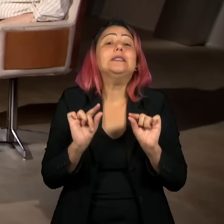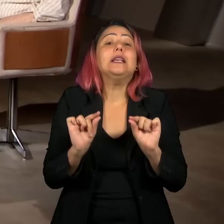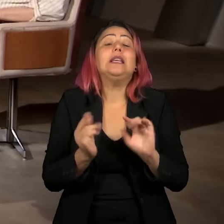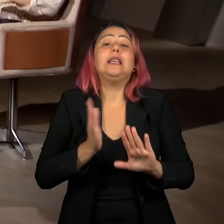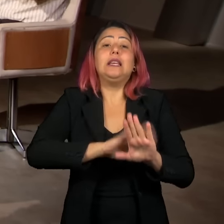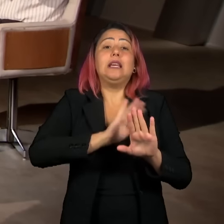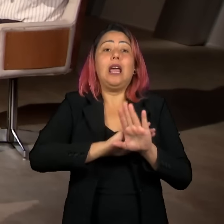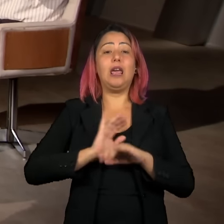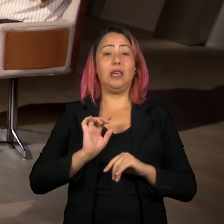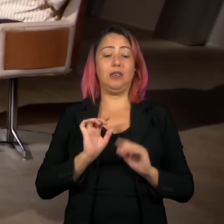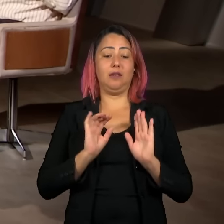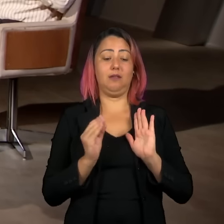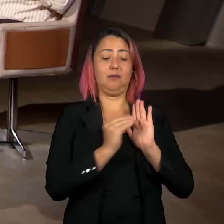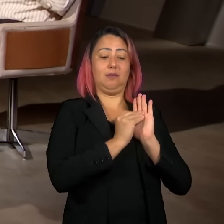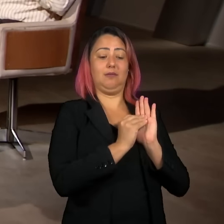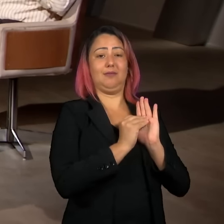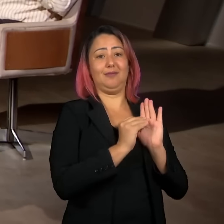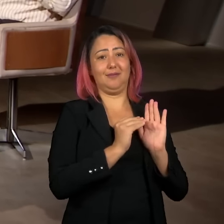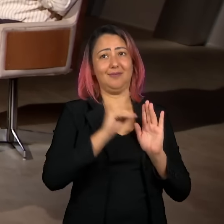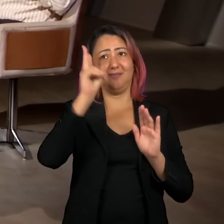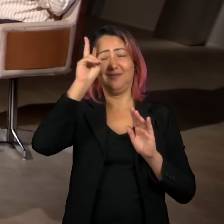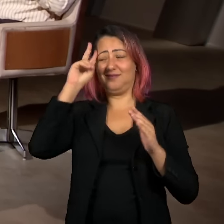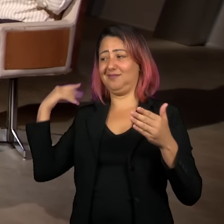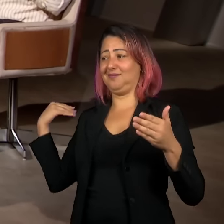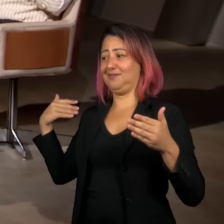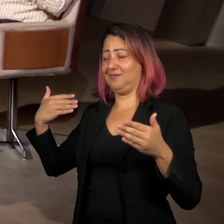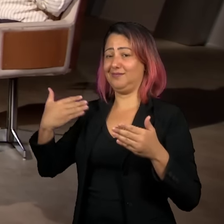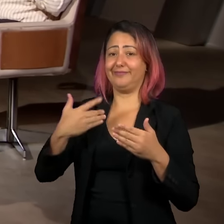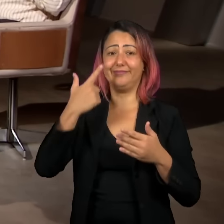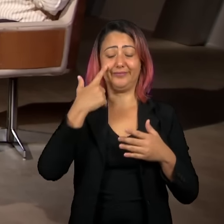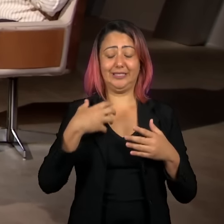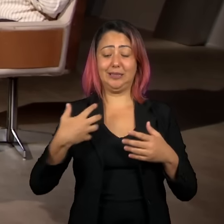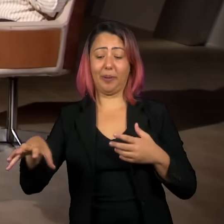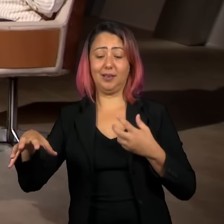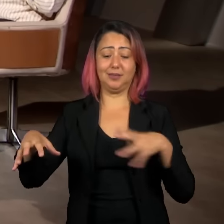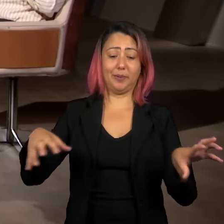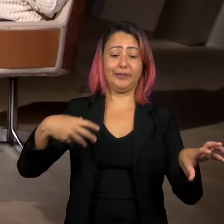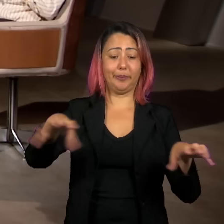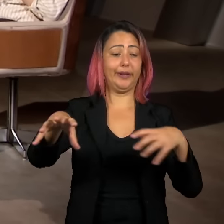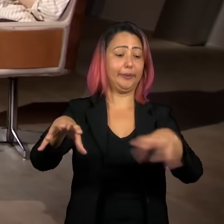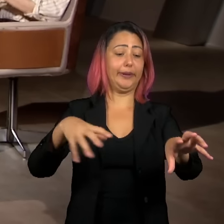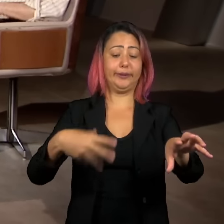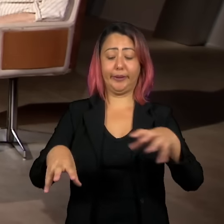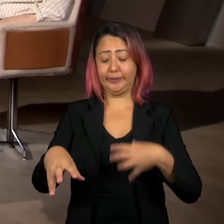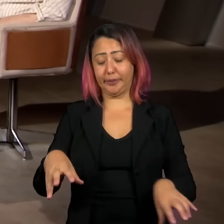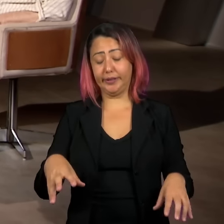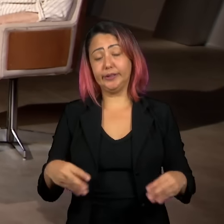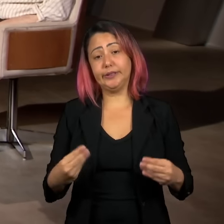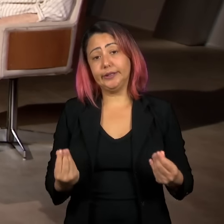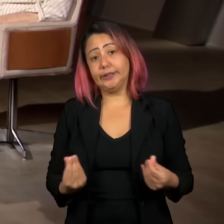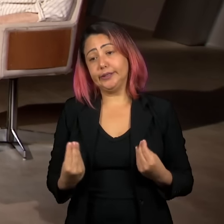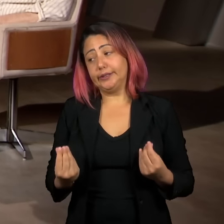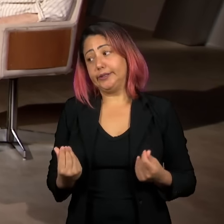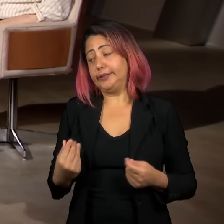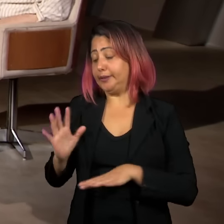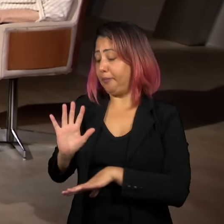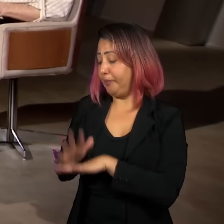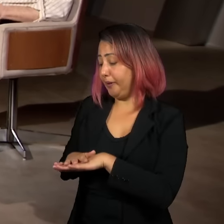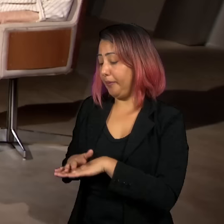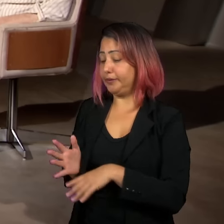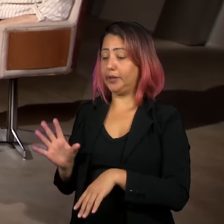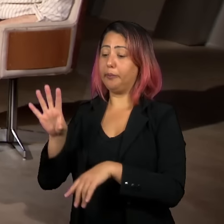desarticuladas então a história fez uma coisa a matemática fez uma coisa a língua fez aluma coisa então a gente